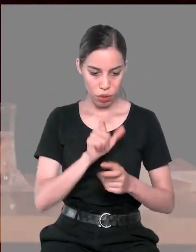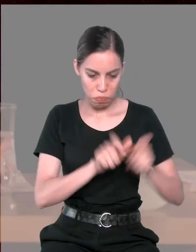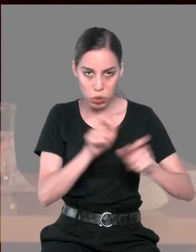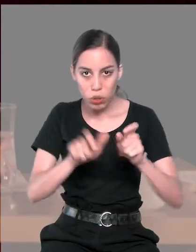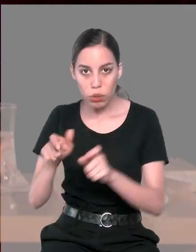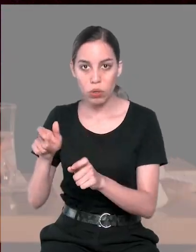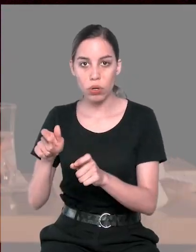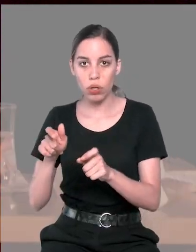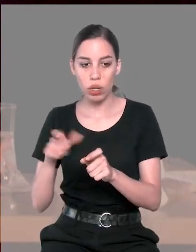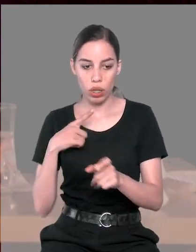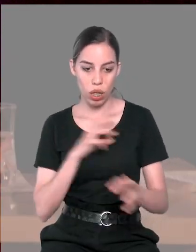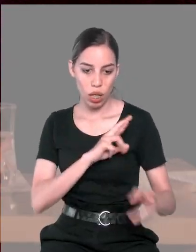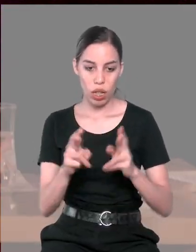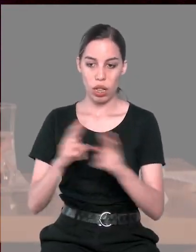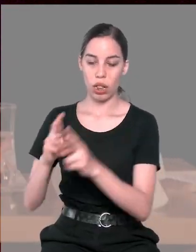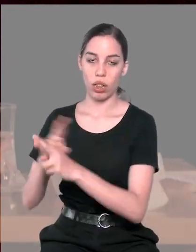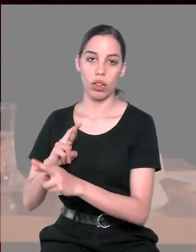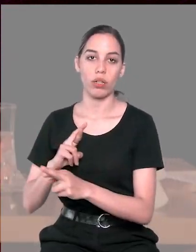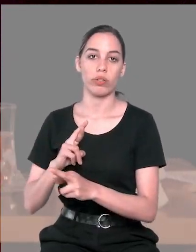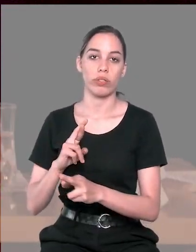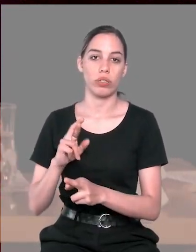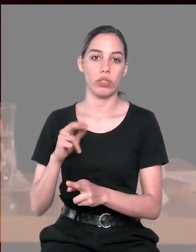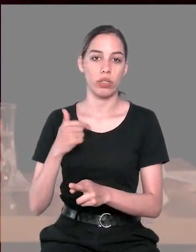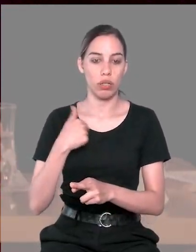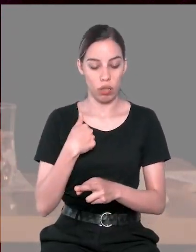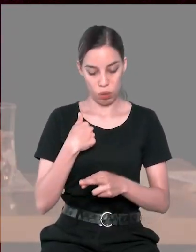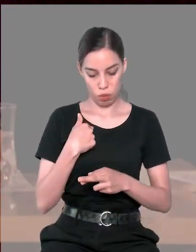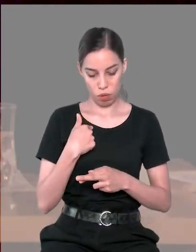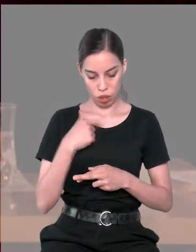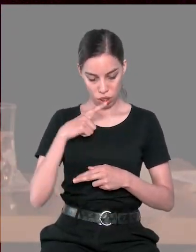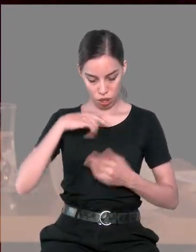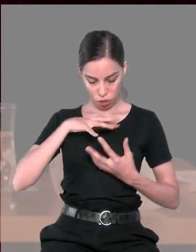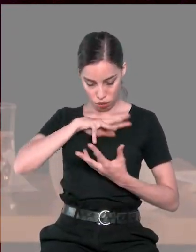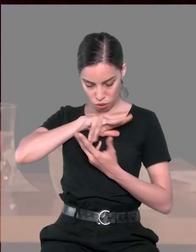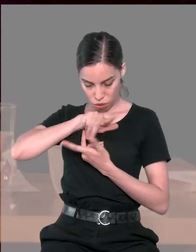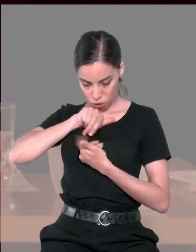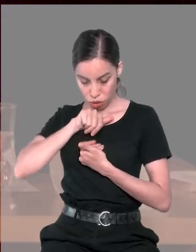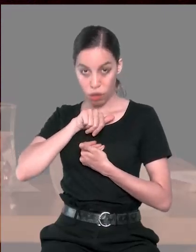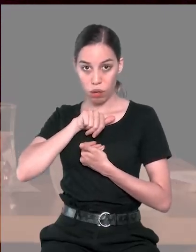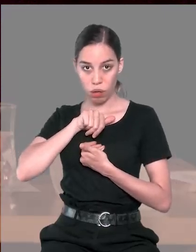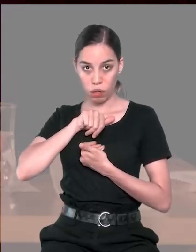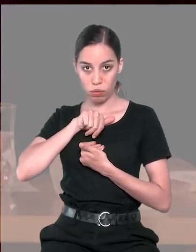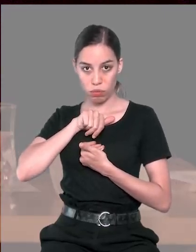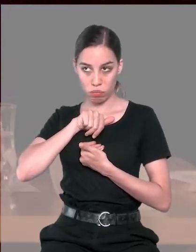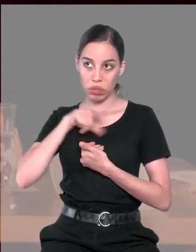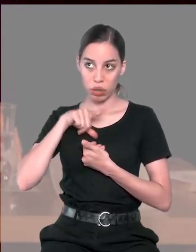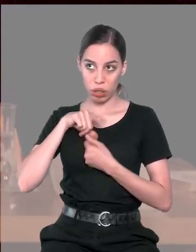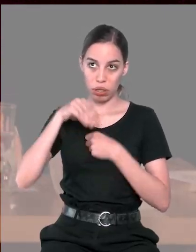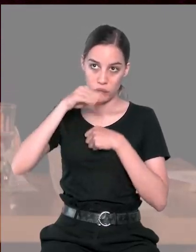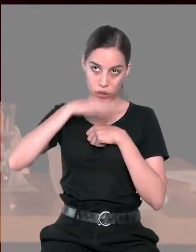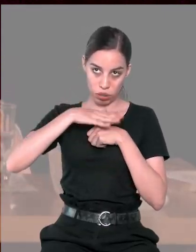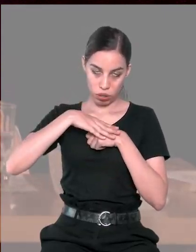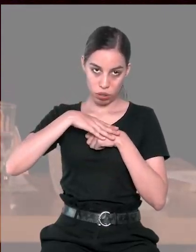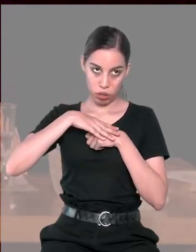na inter-relação entre eles. Eu contenho um mundo que me contém. O mundo está